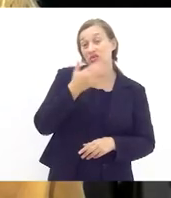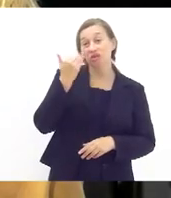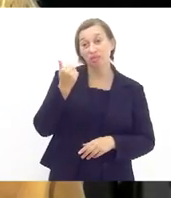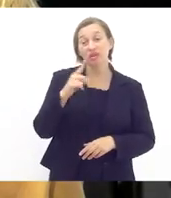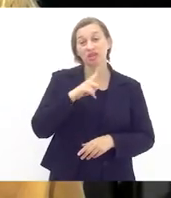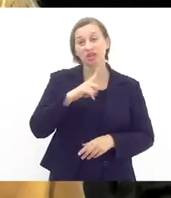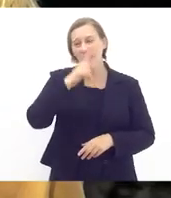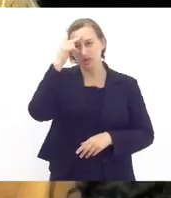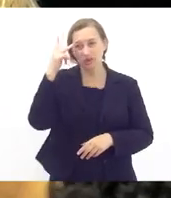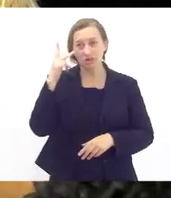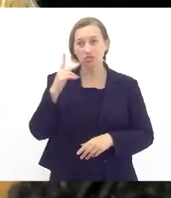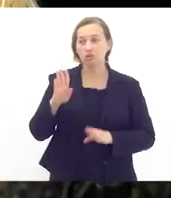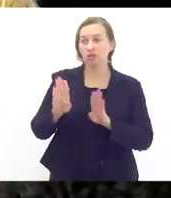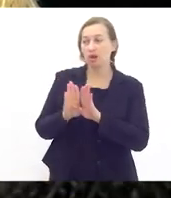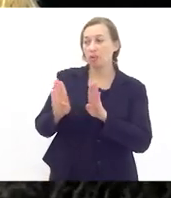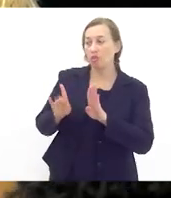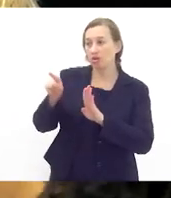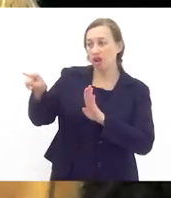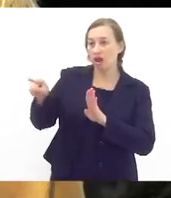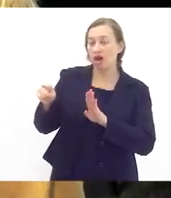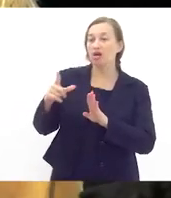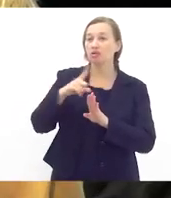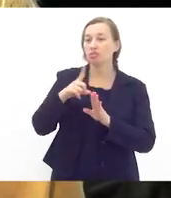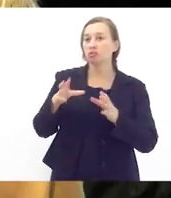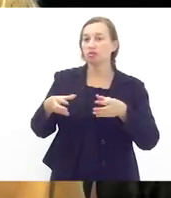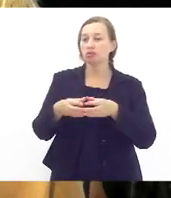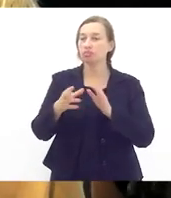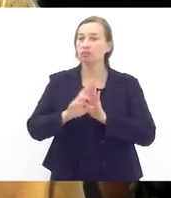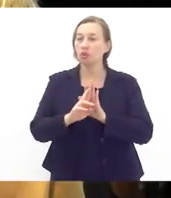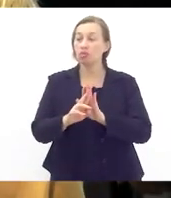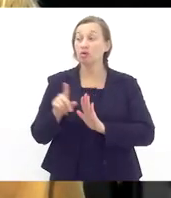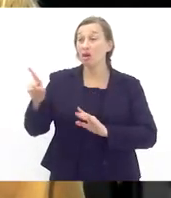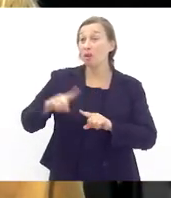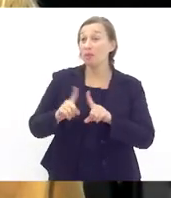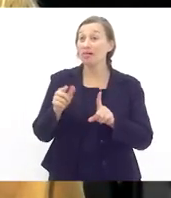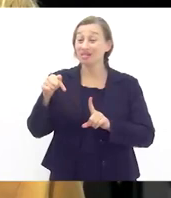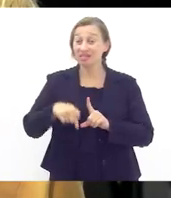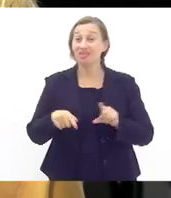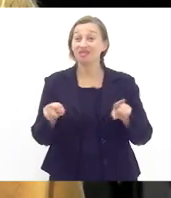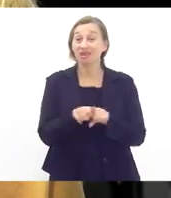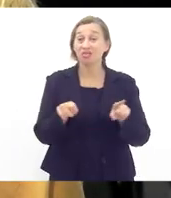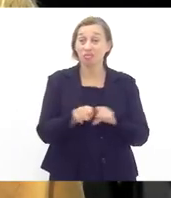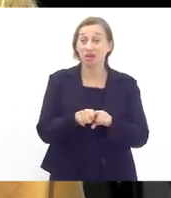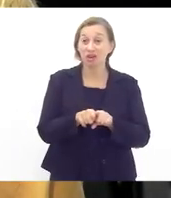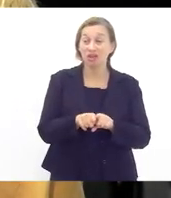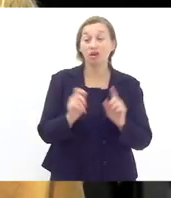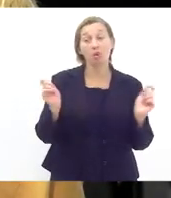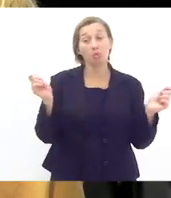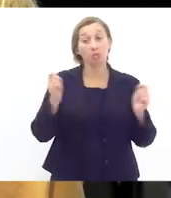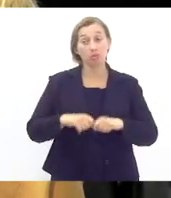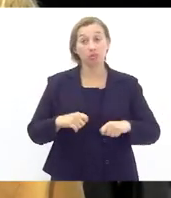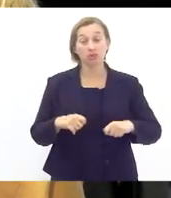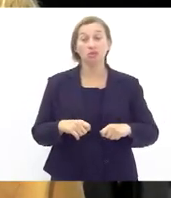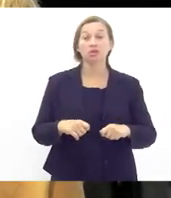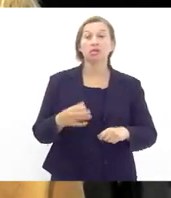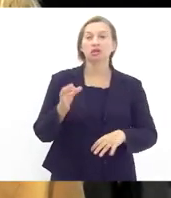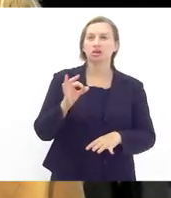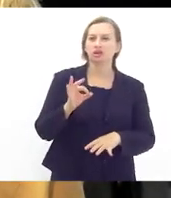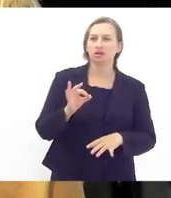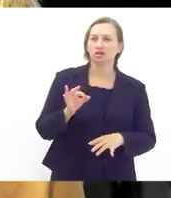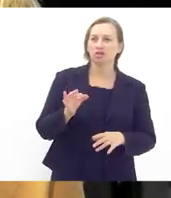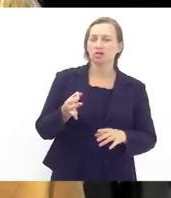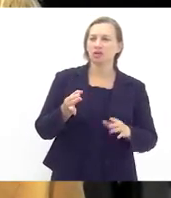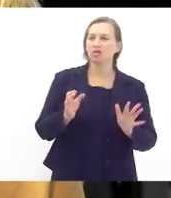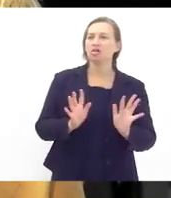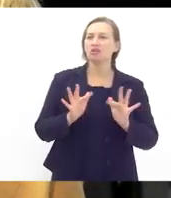que tinha gente lá embaixo eu tô com representante da comissão aqui mas é porque isso aqui também amplia a nossa possibilidade de acertar nessa